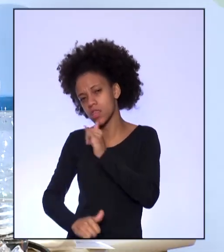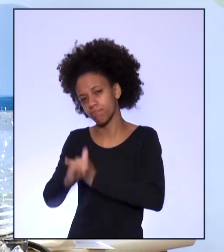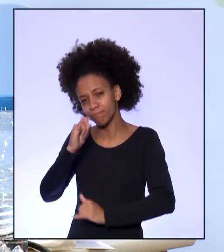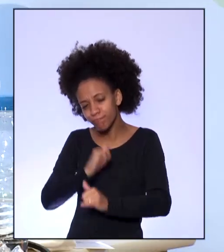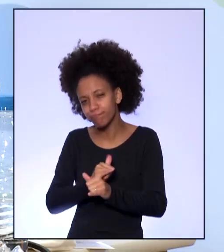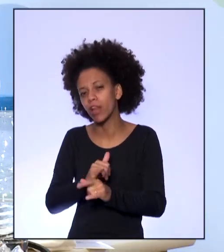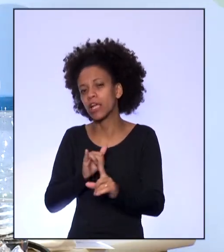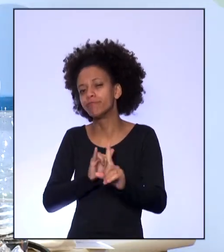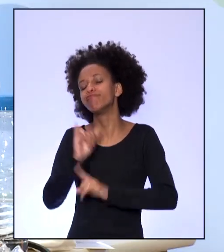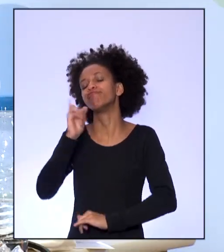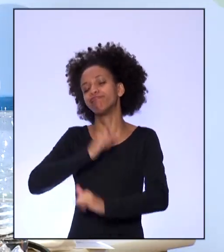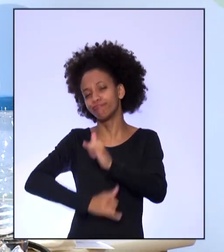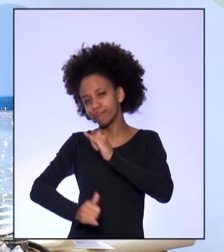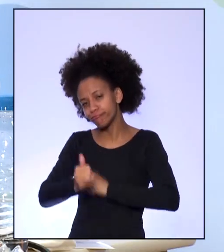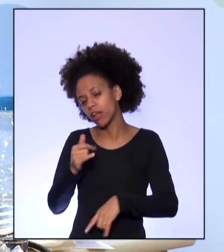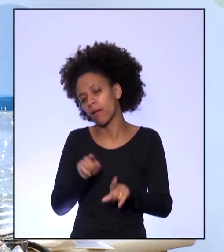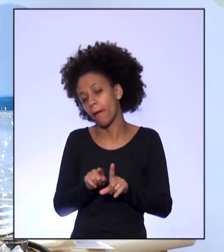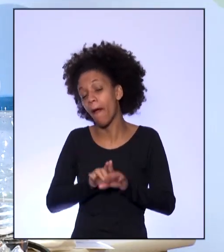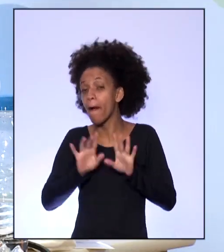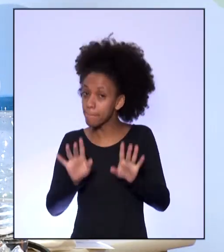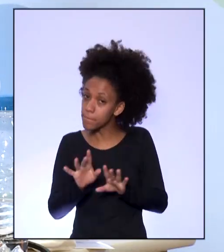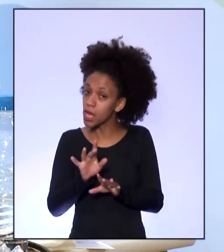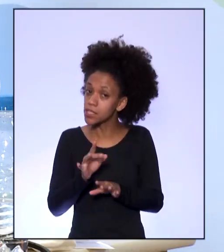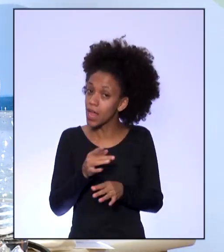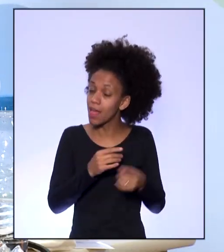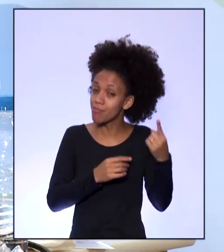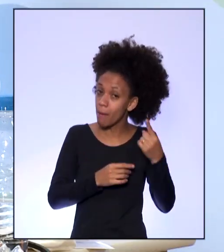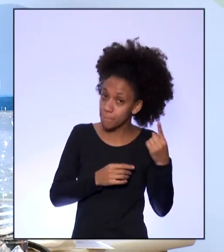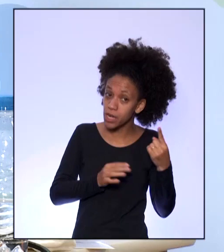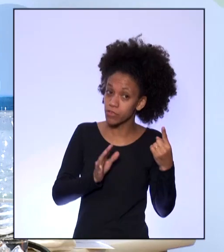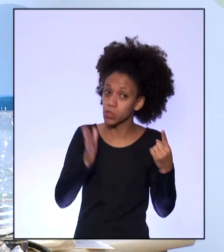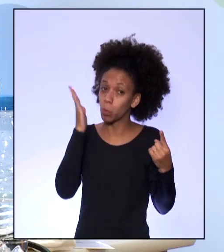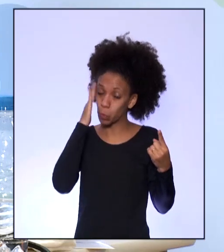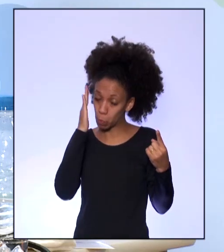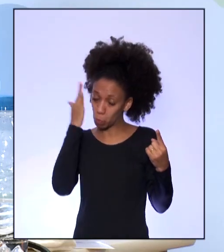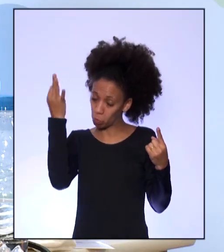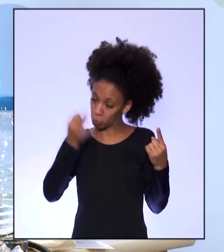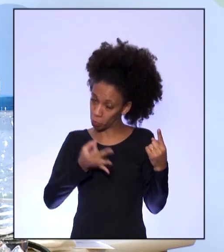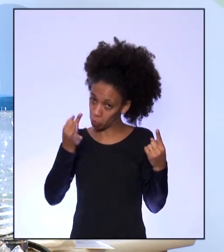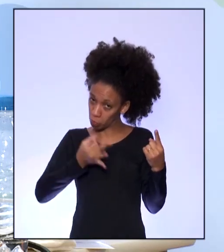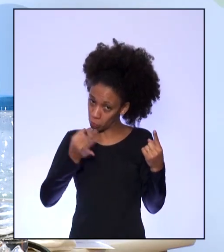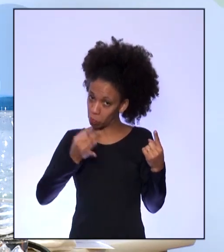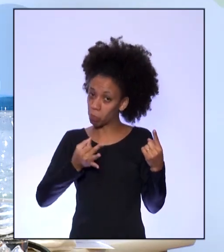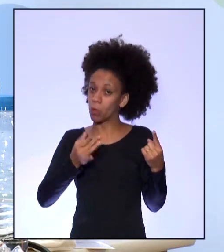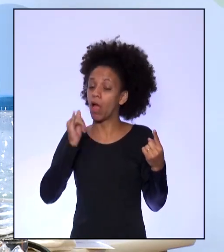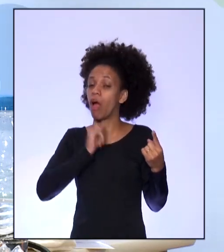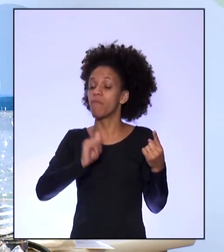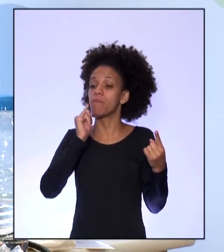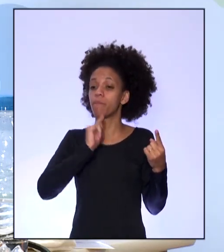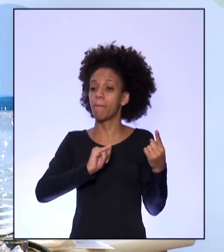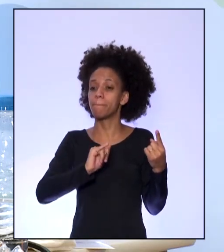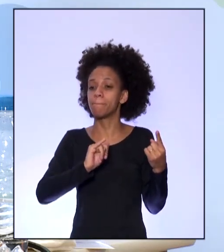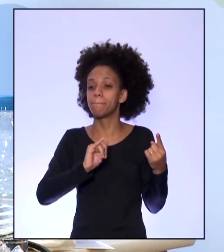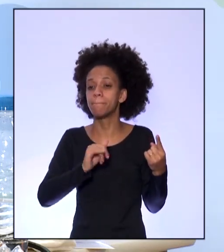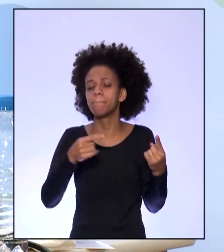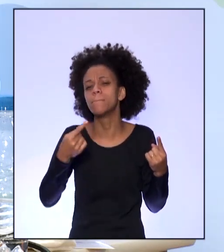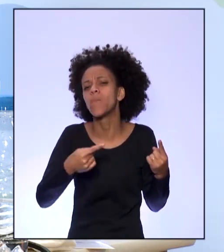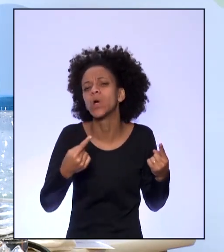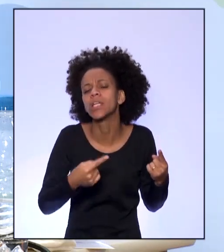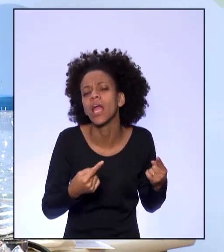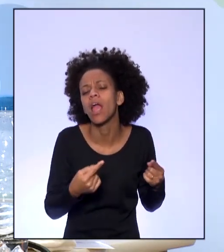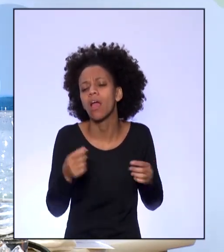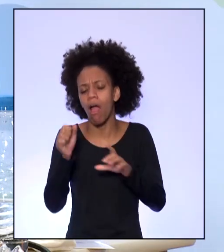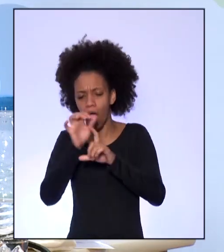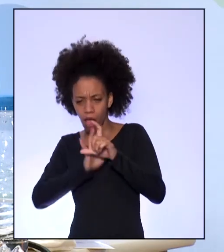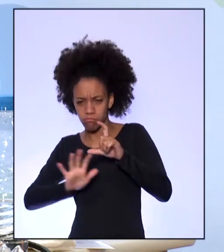primeira análise, eu acho que vocês conseguiram fazer bem, entender bem a mensagem, porque a charge, ela tem